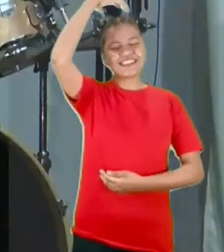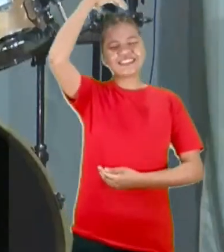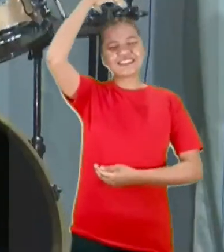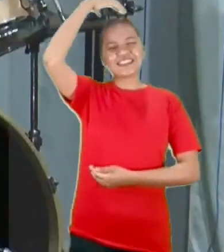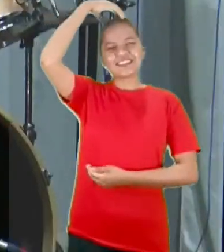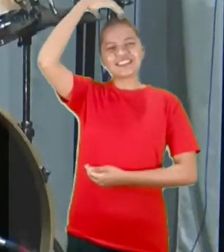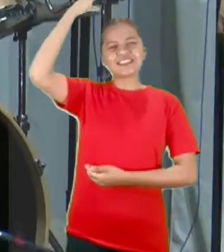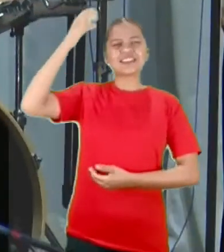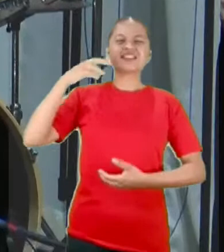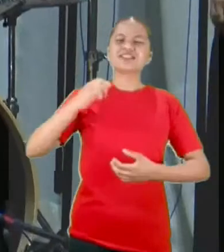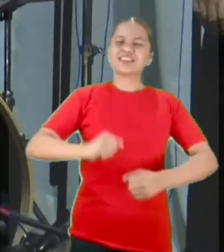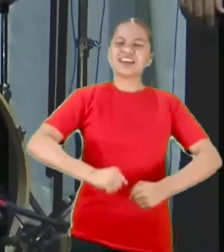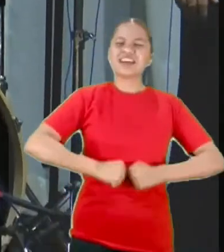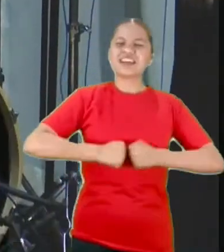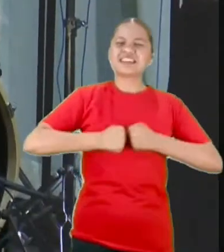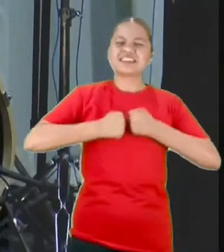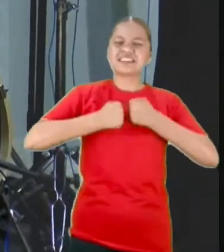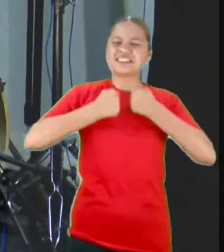em